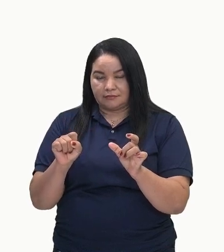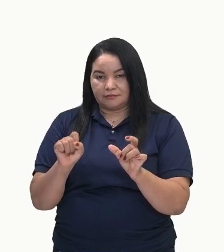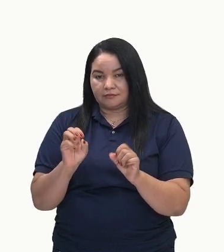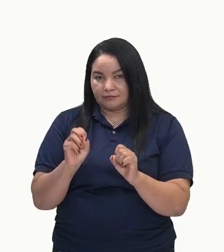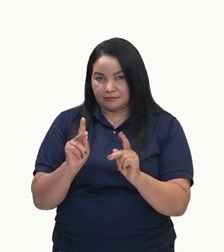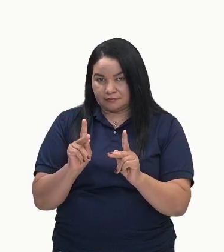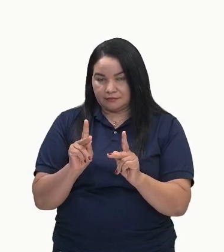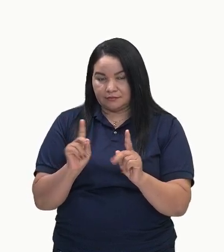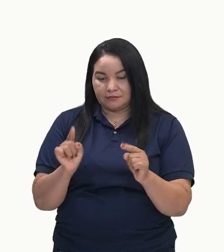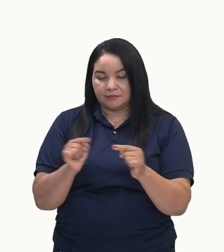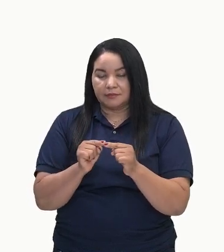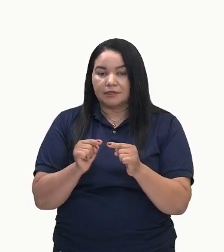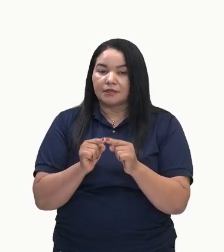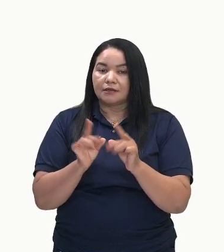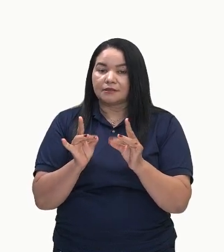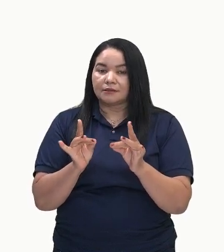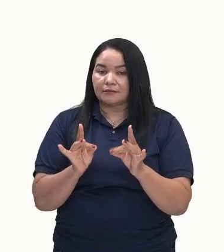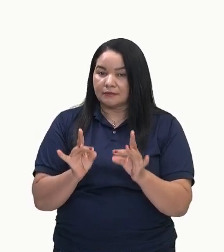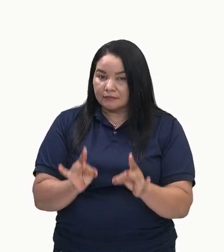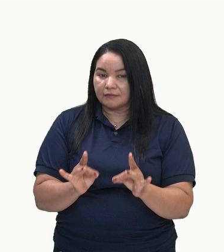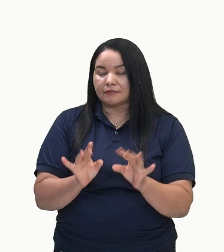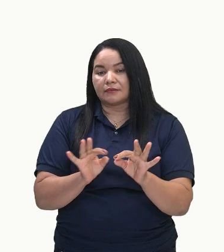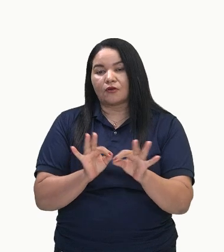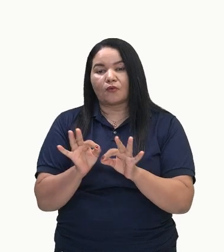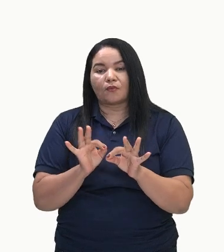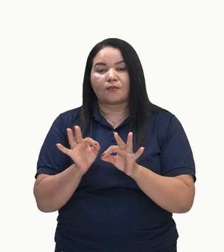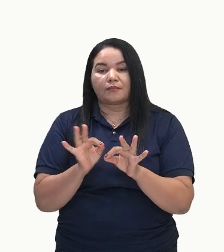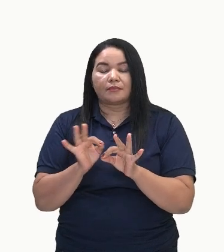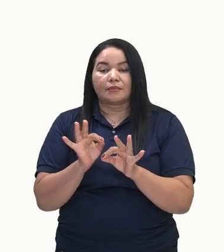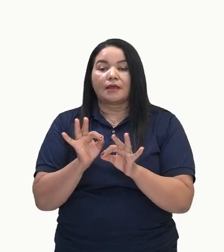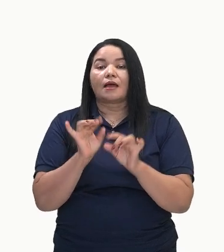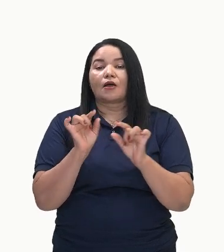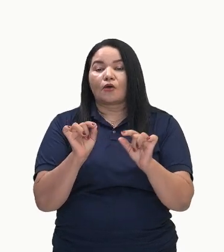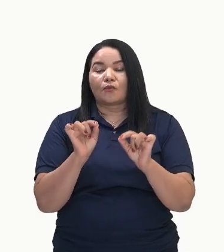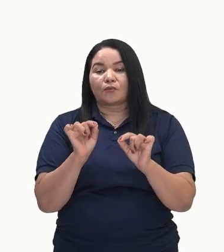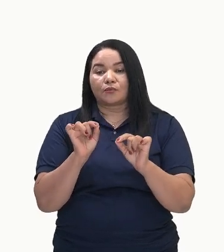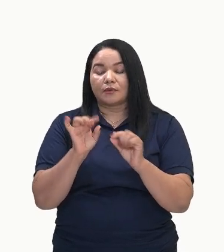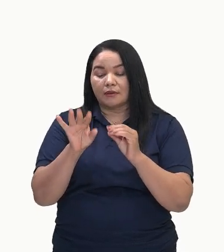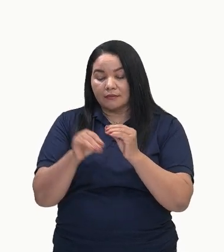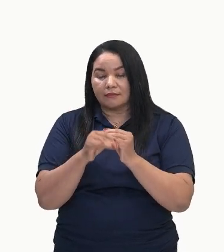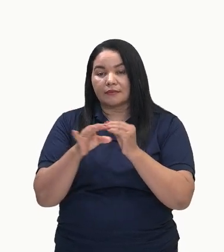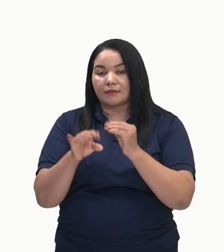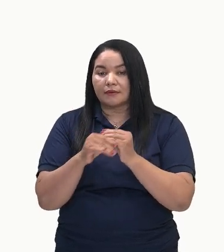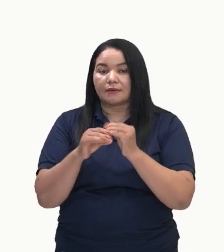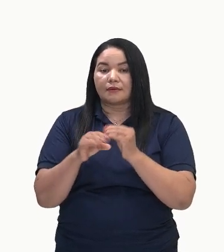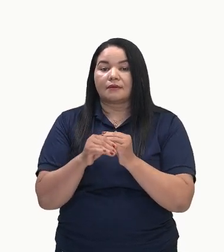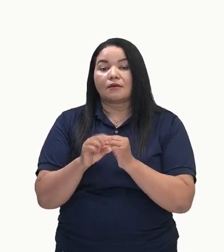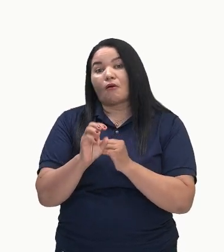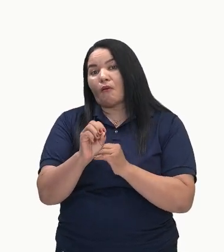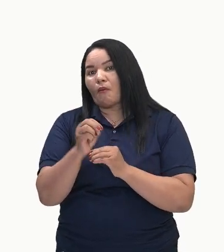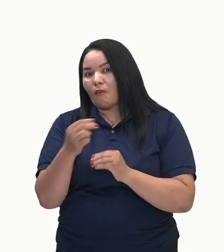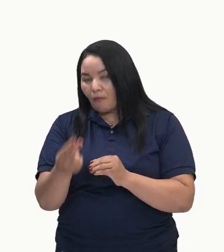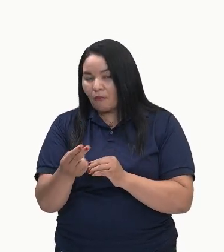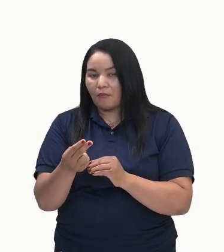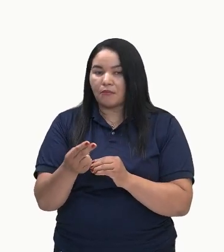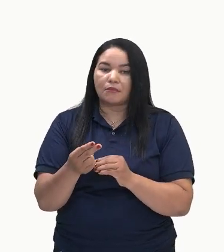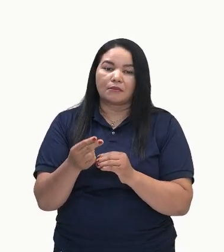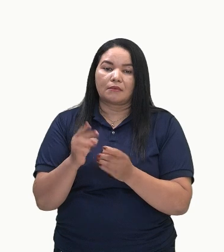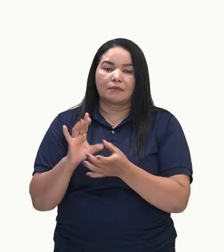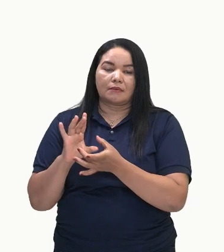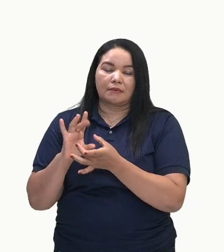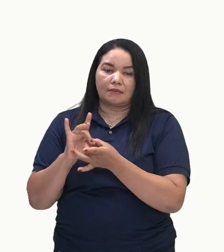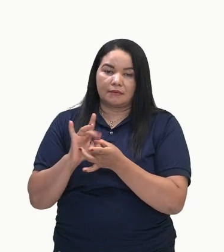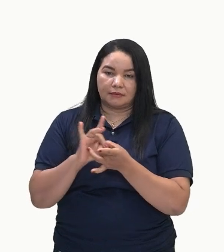Então, eles providenciam detalhes adicionais, or context, ou um contexto. Então, a função